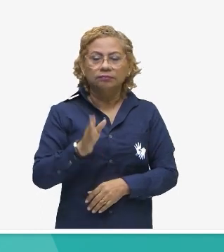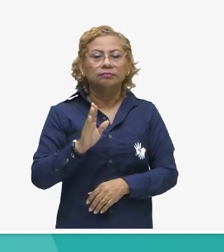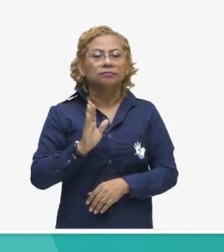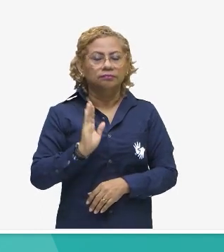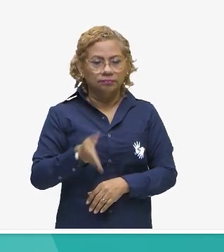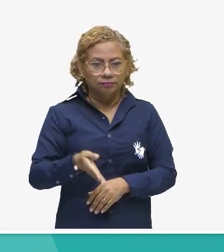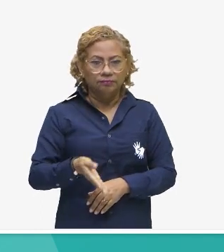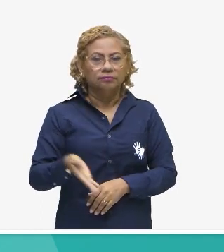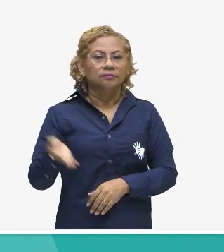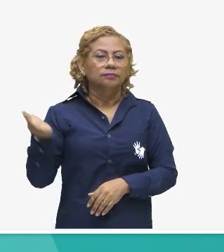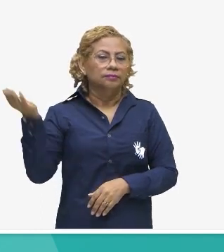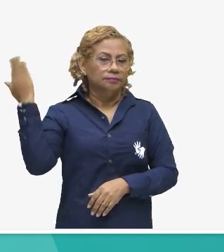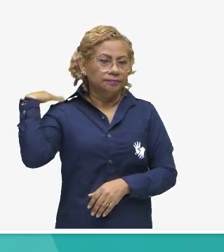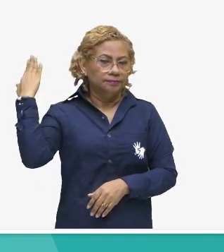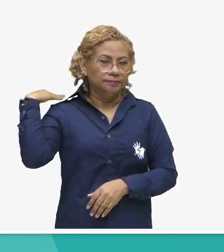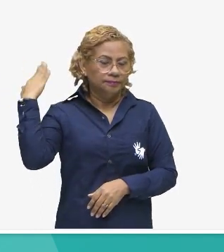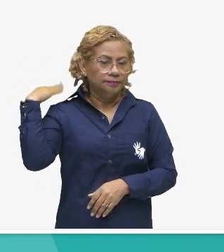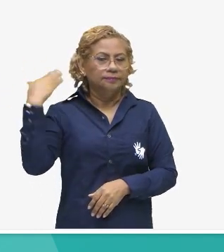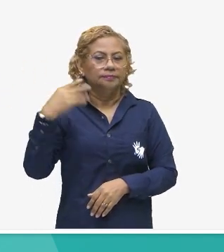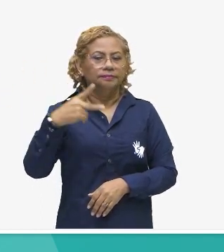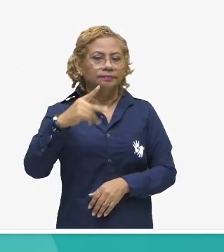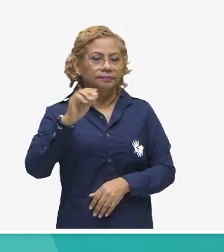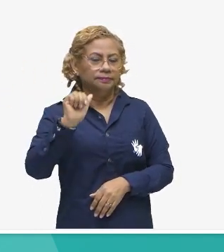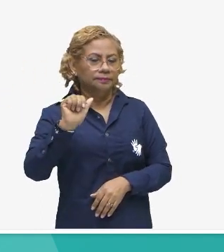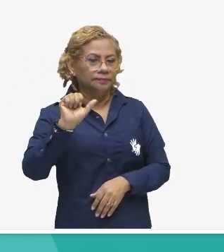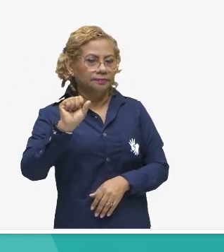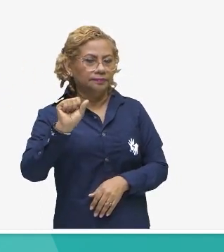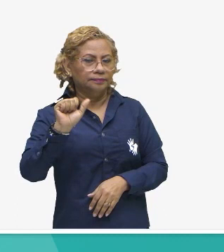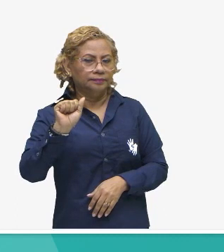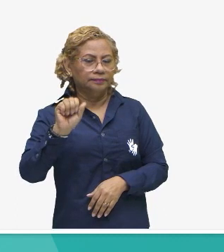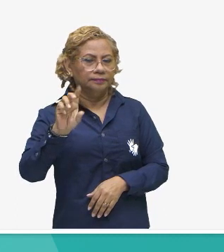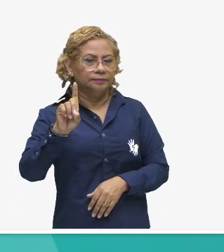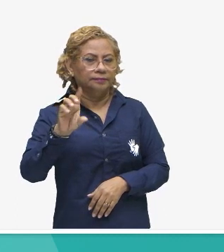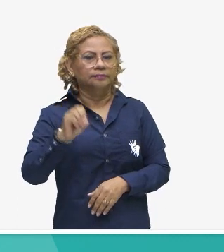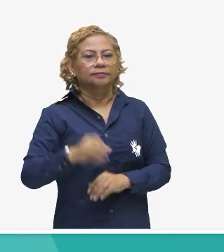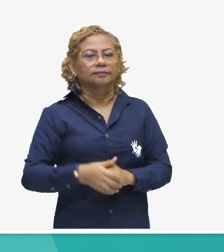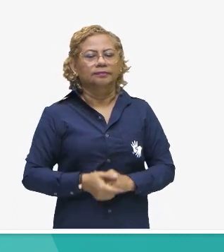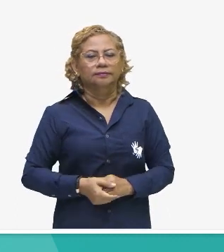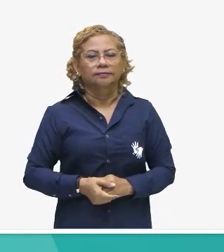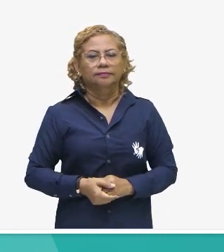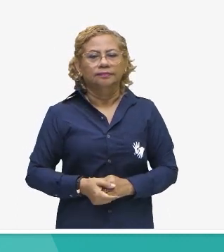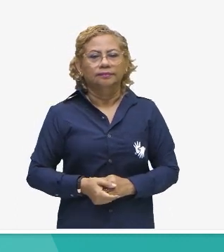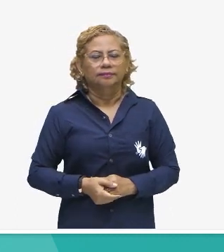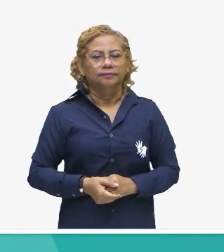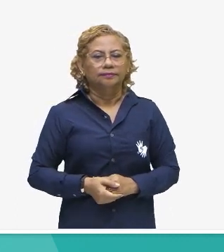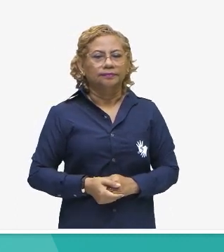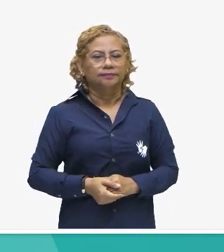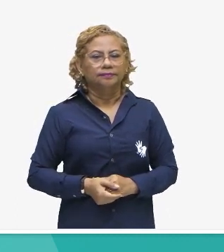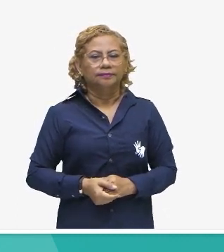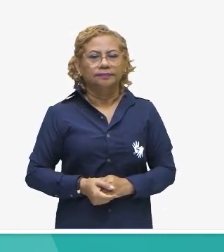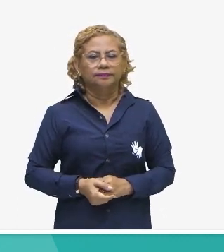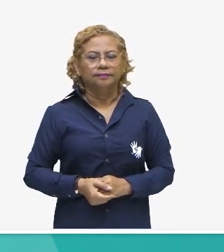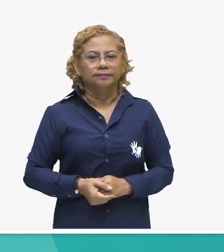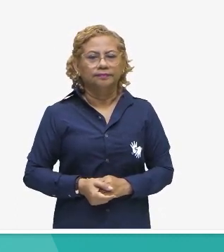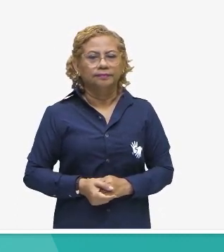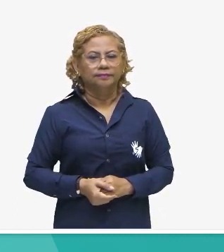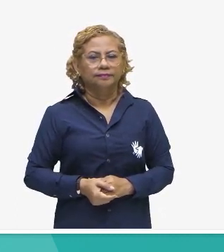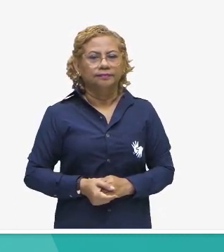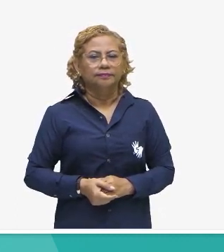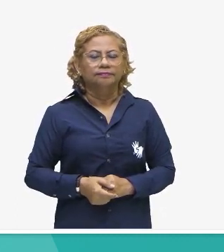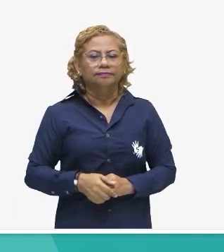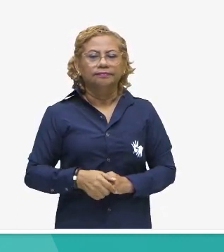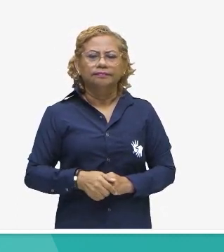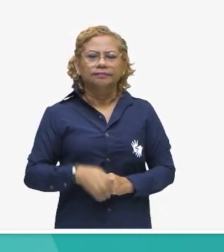digo entrei, está no passado. Então, nem bem entrei no pátio da escola e alguém me deu